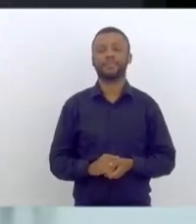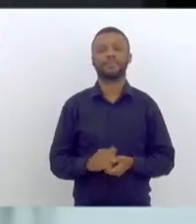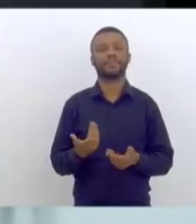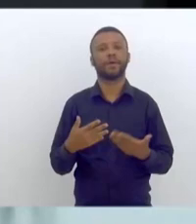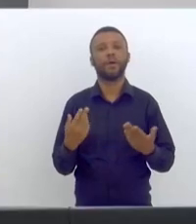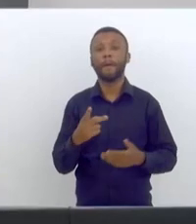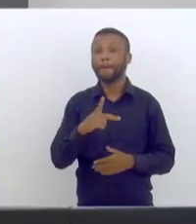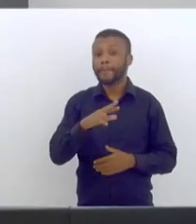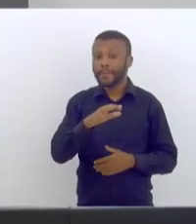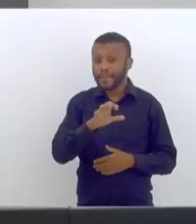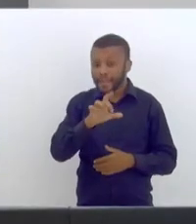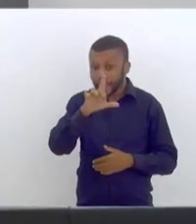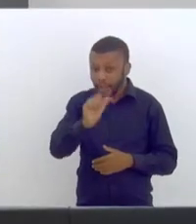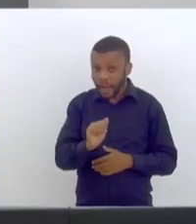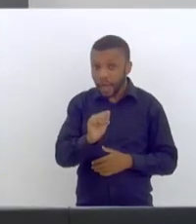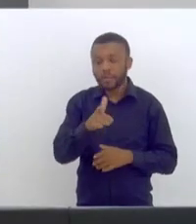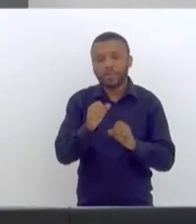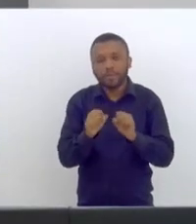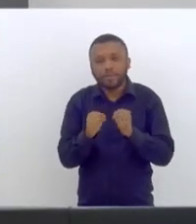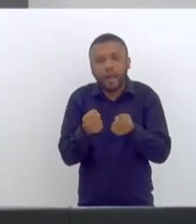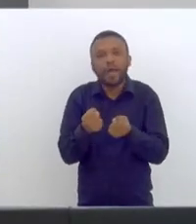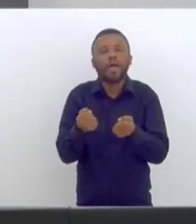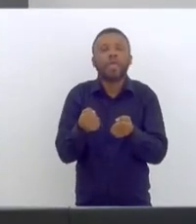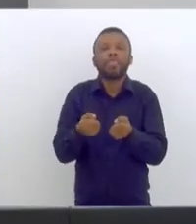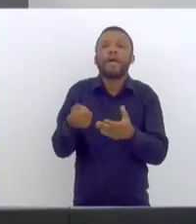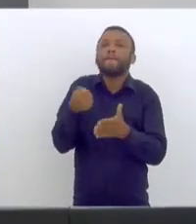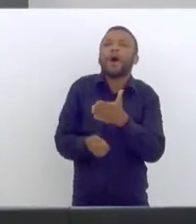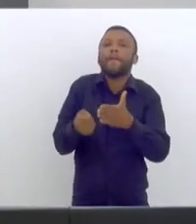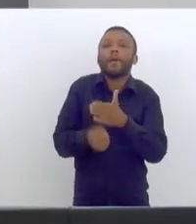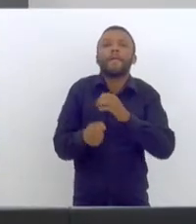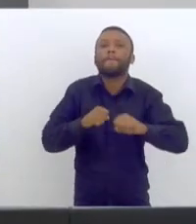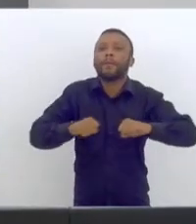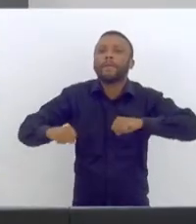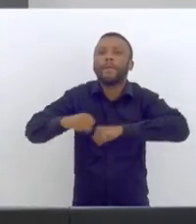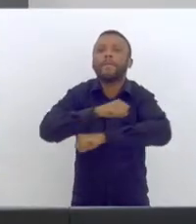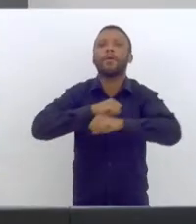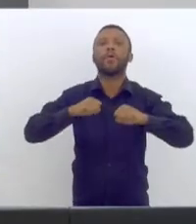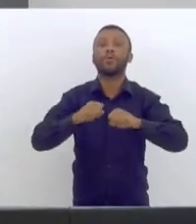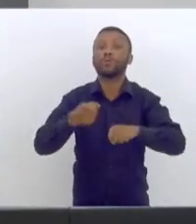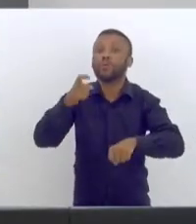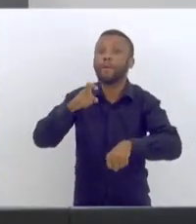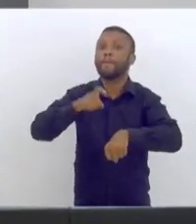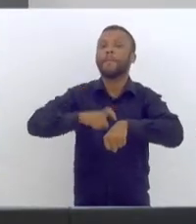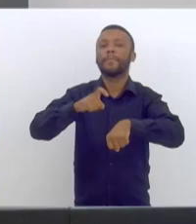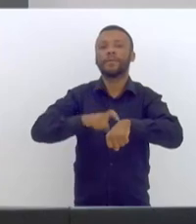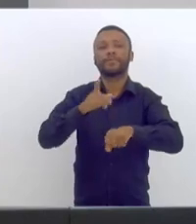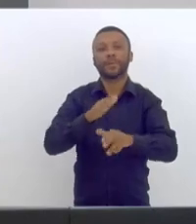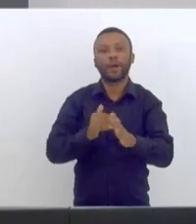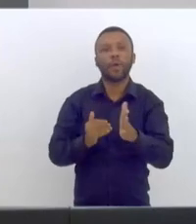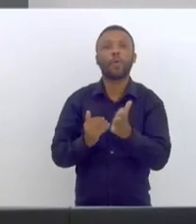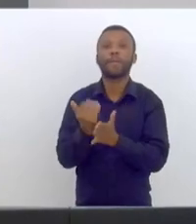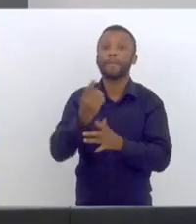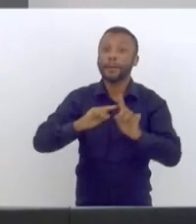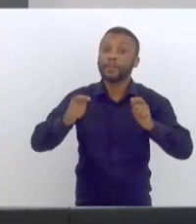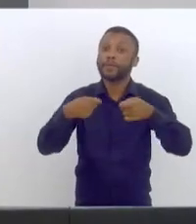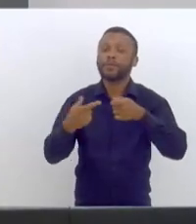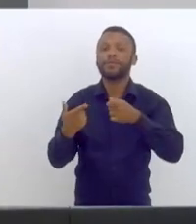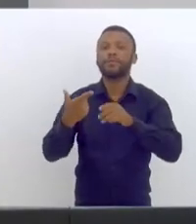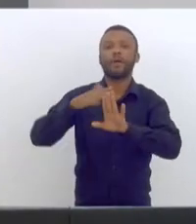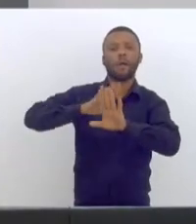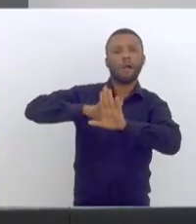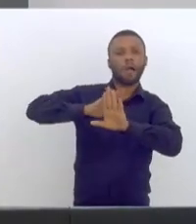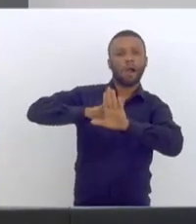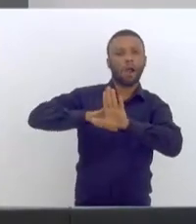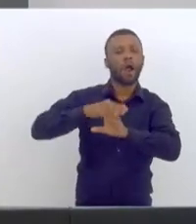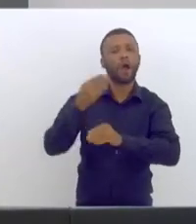Eu Tô evitando esforços desde antes você nascer mas eu preciso de outros lados em vida das